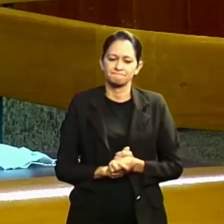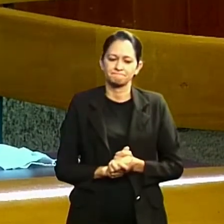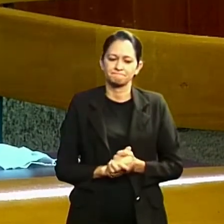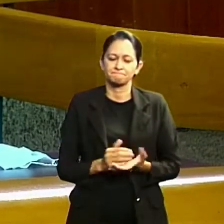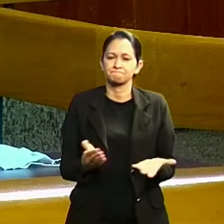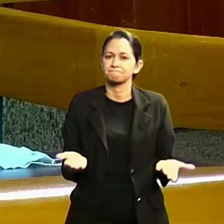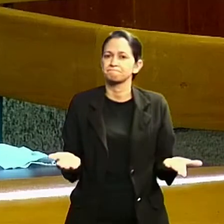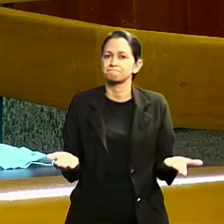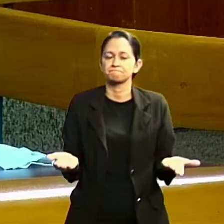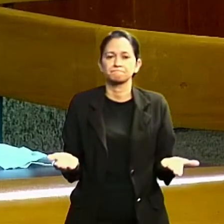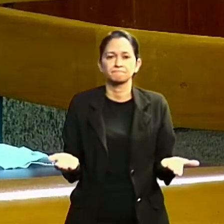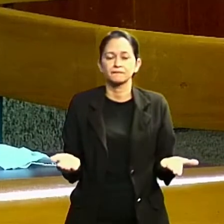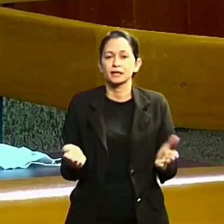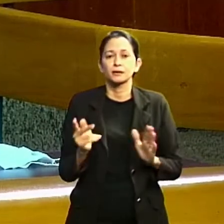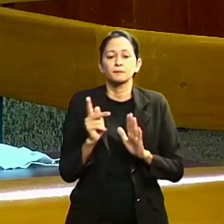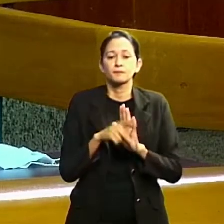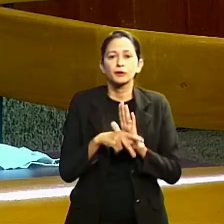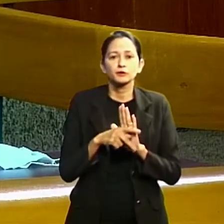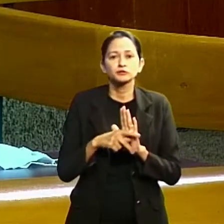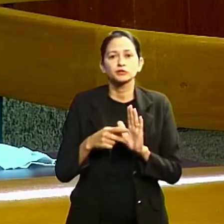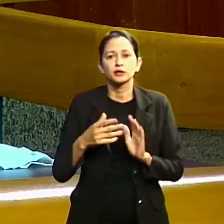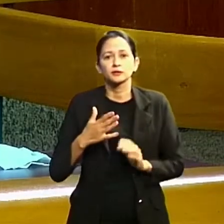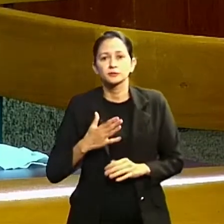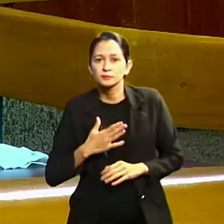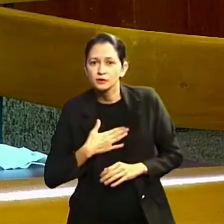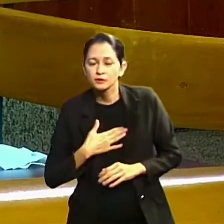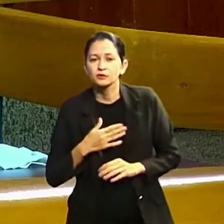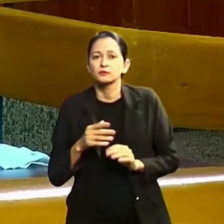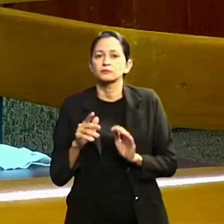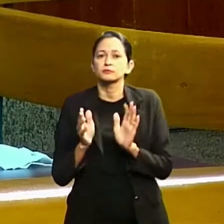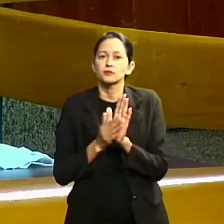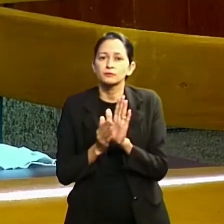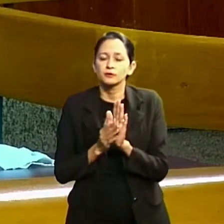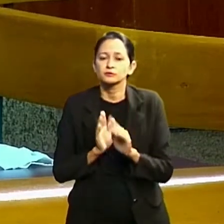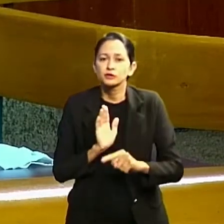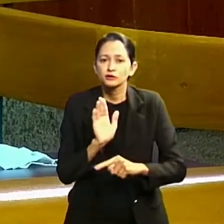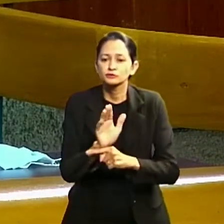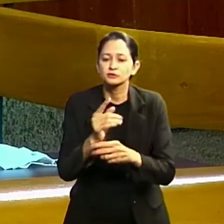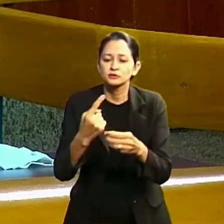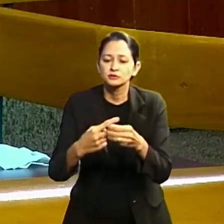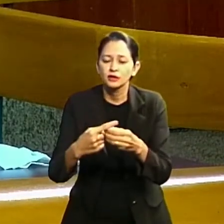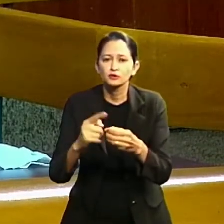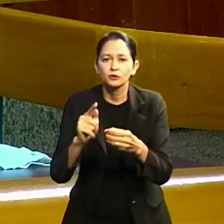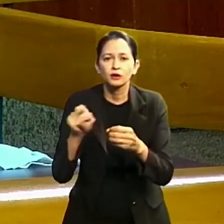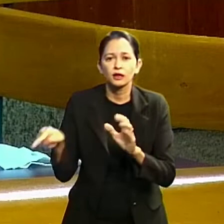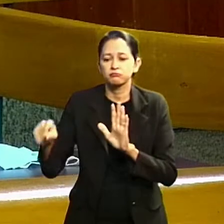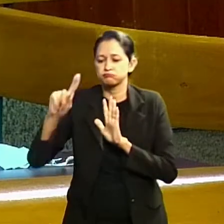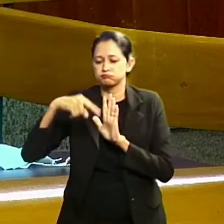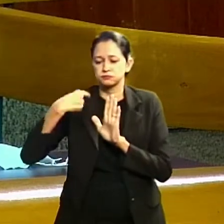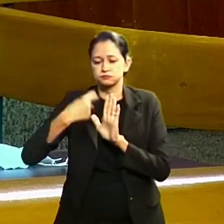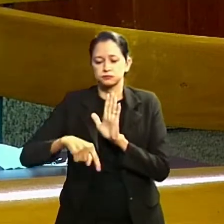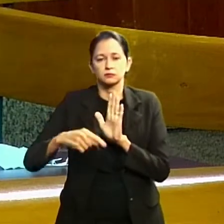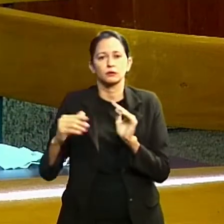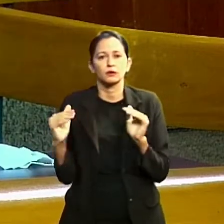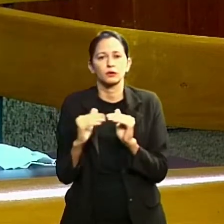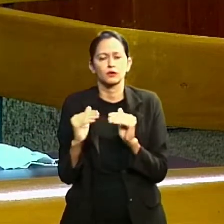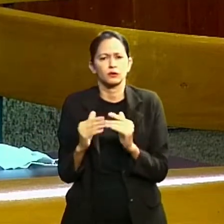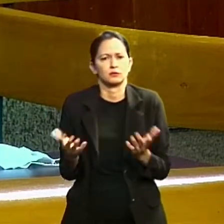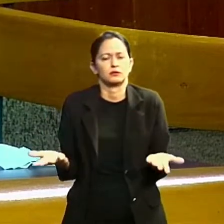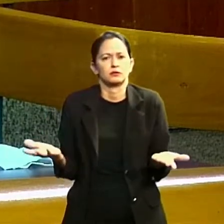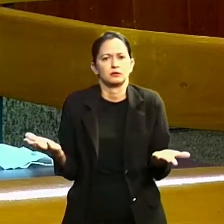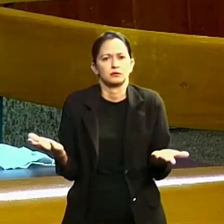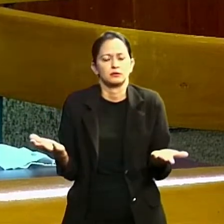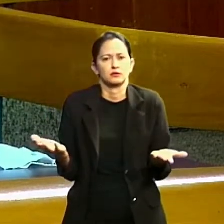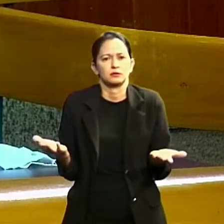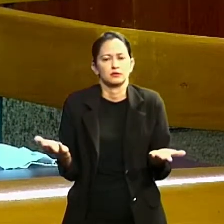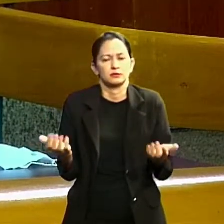Vetando esse projeto para a cidade de Goiânia. Eu queria falar com mais